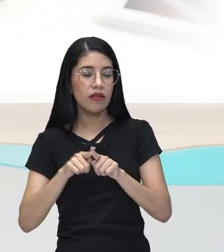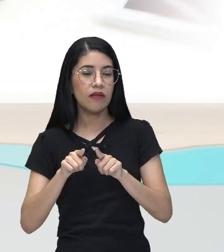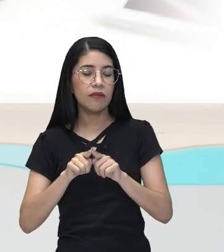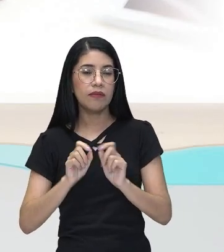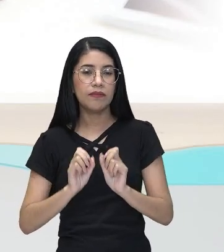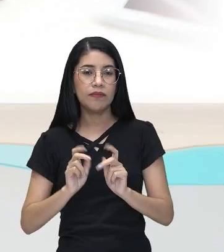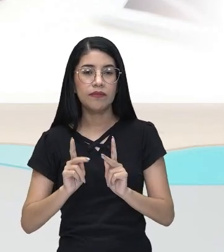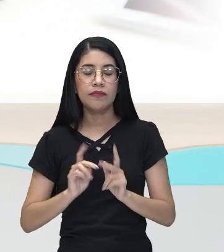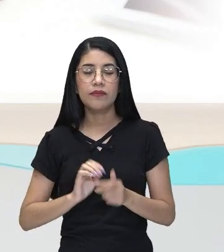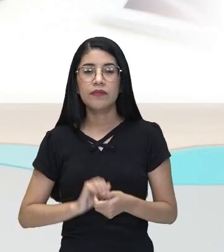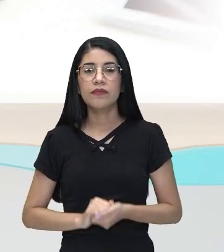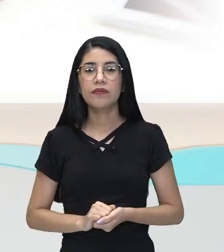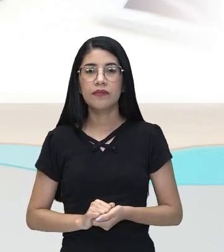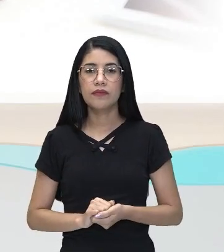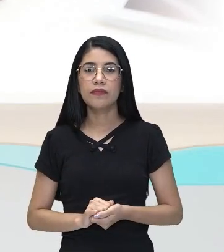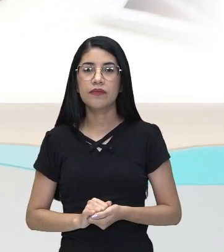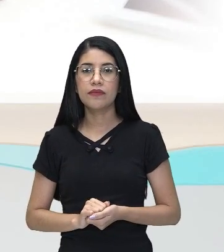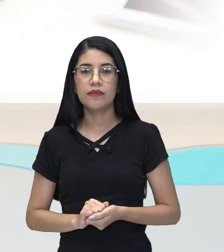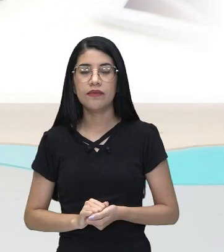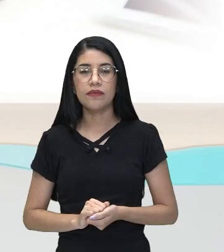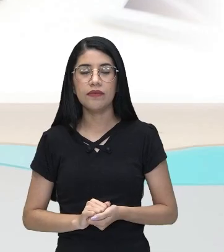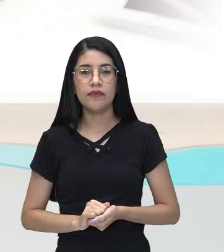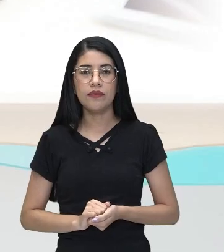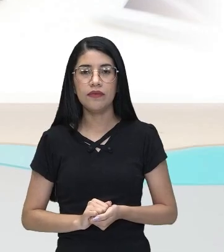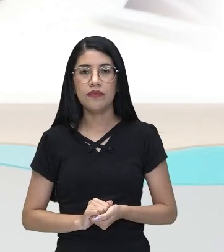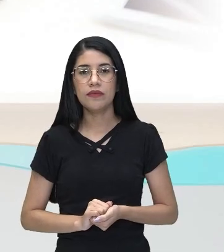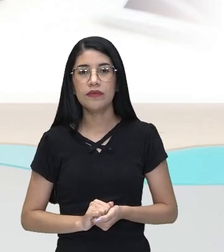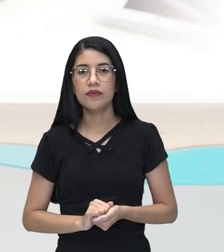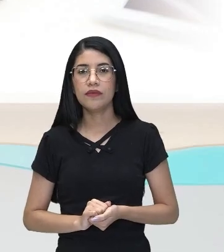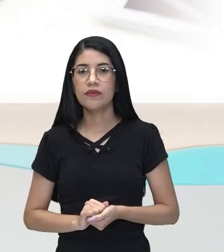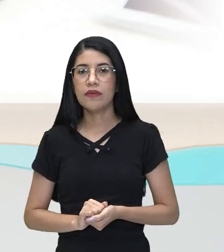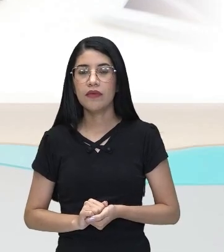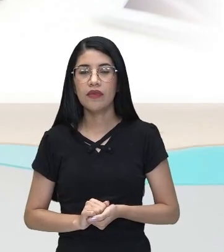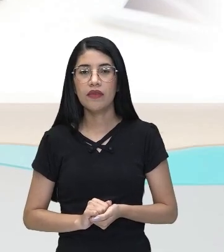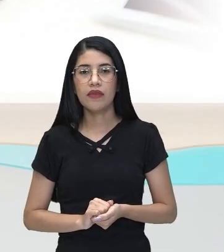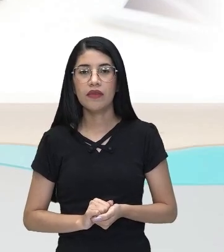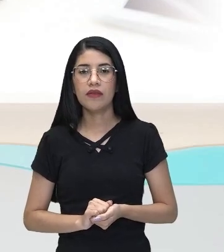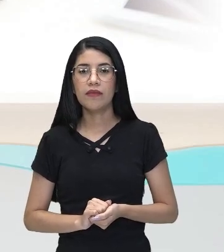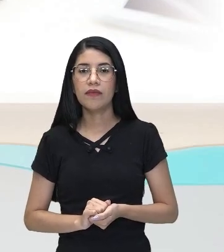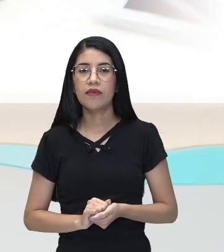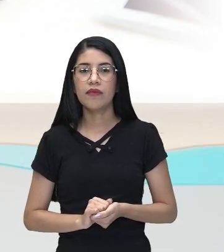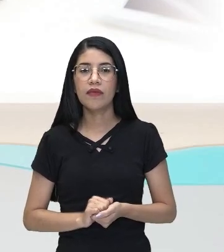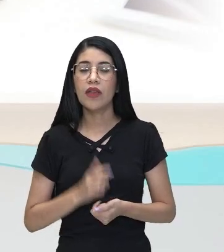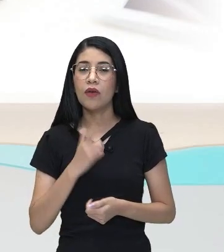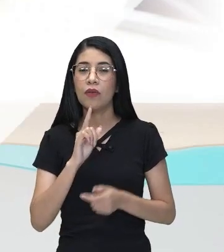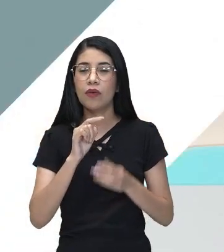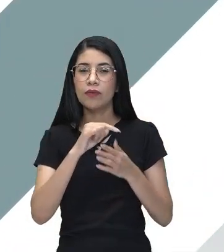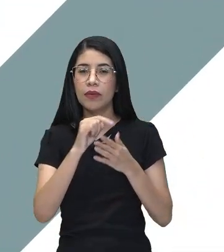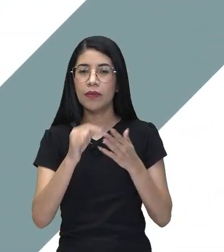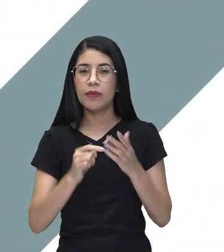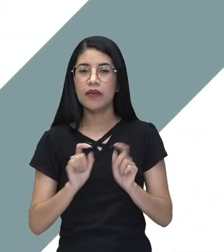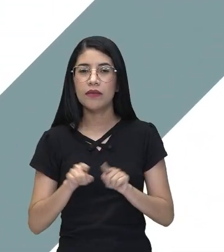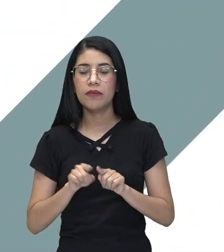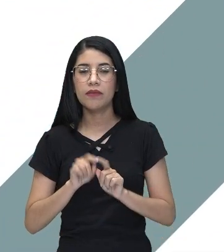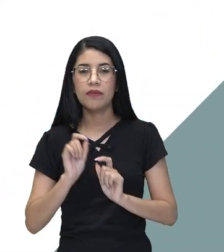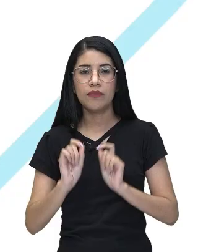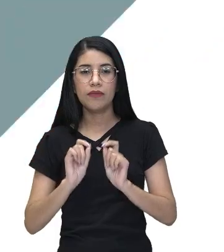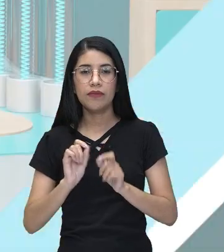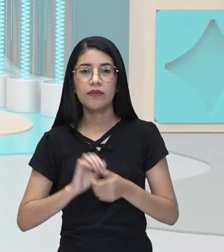pressão, beleza? Tá bom? Ok, então vamos ver aí, ó, outros fatores aí, ó. Vamos lá, rapidinho.